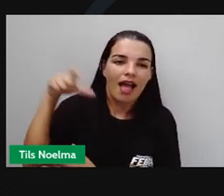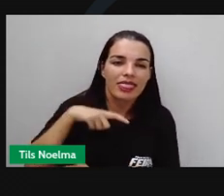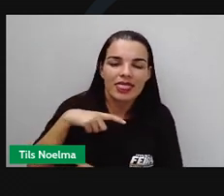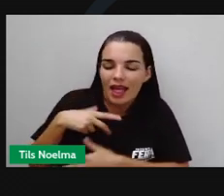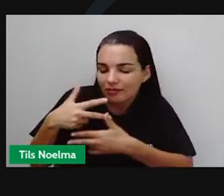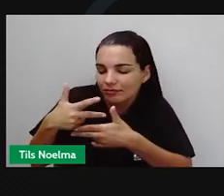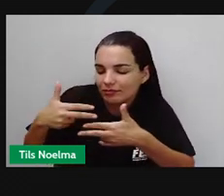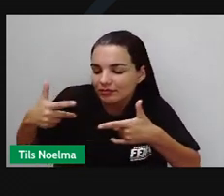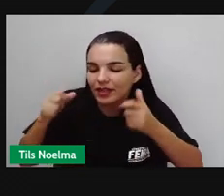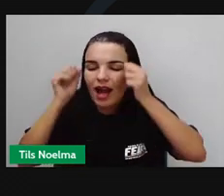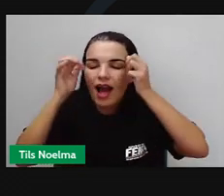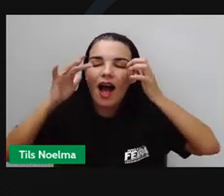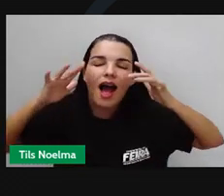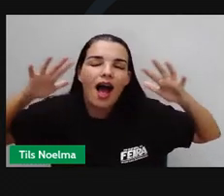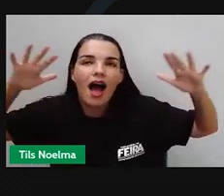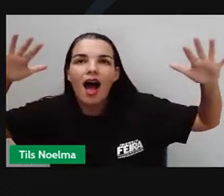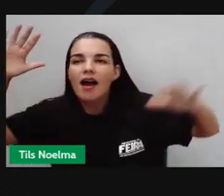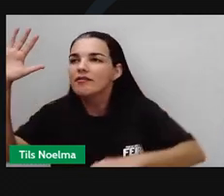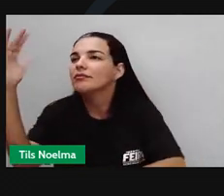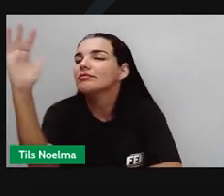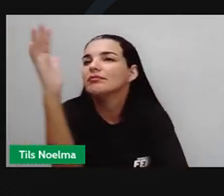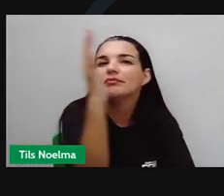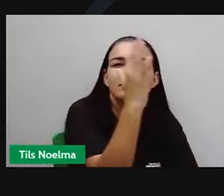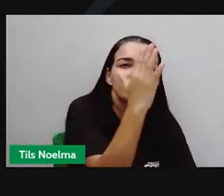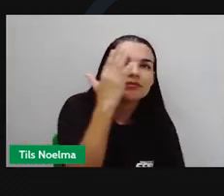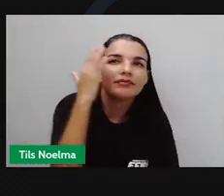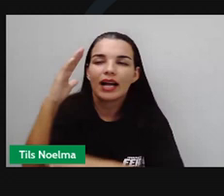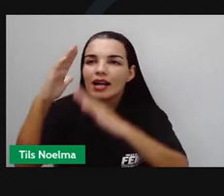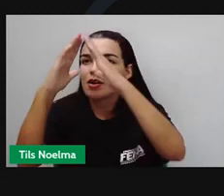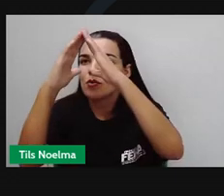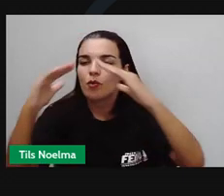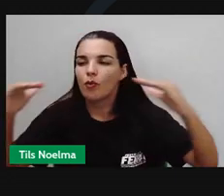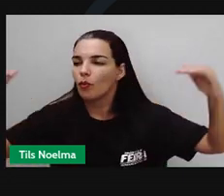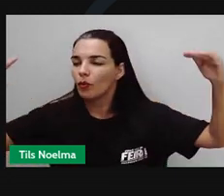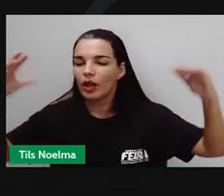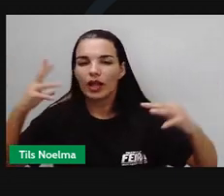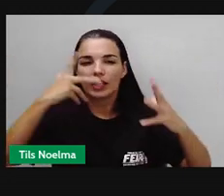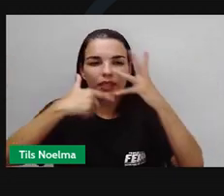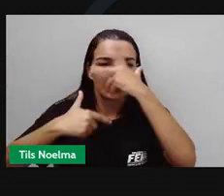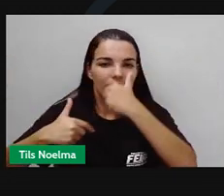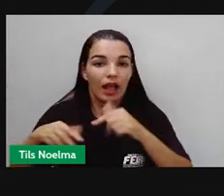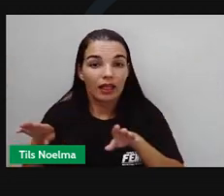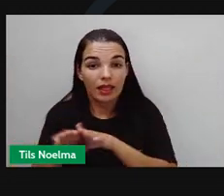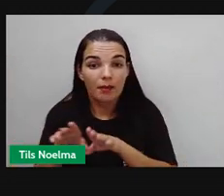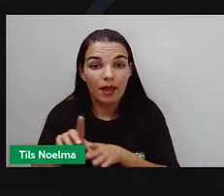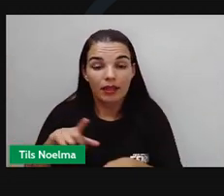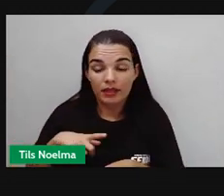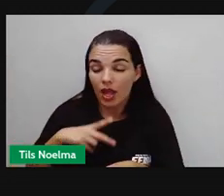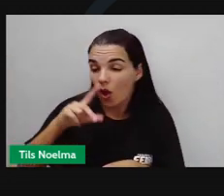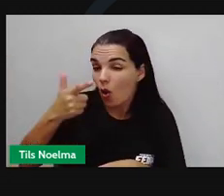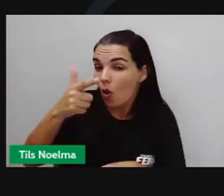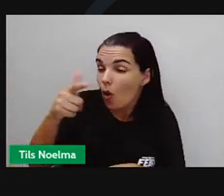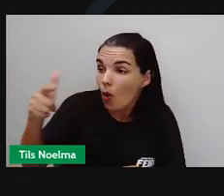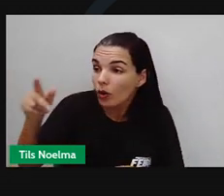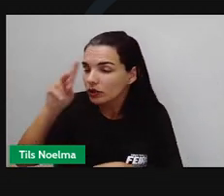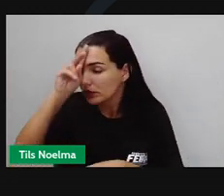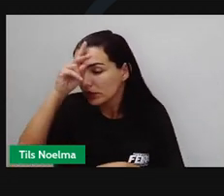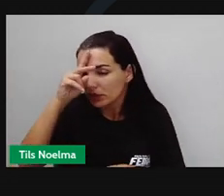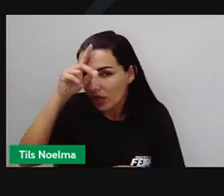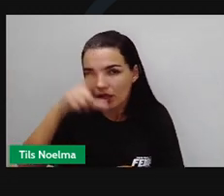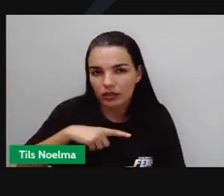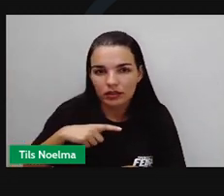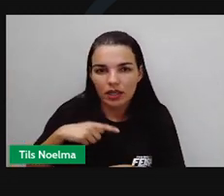a castelos e florestas encantadas. Assim como outras histórias trazidas pelos livros, os contos de